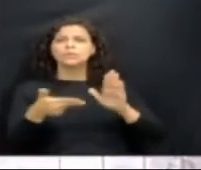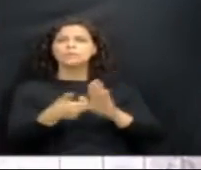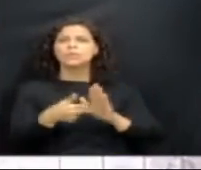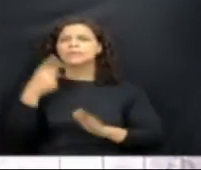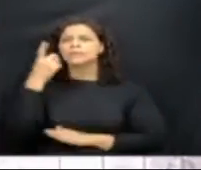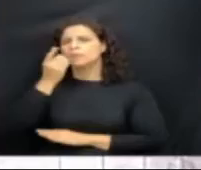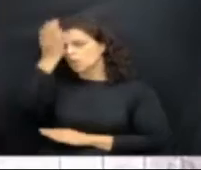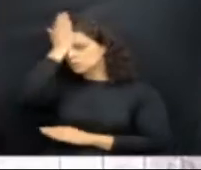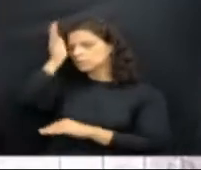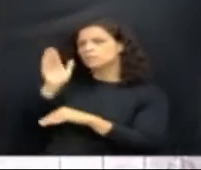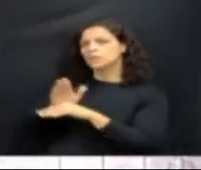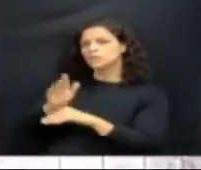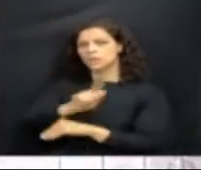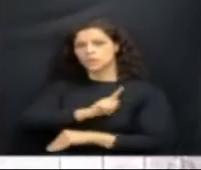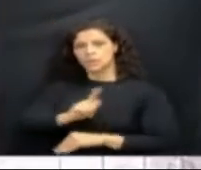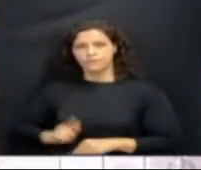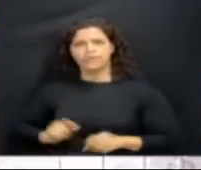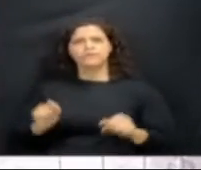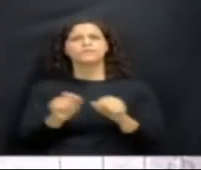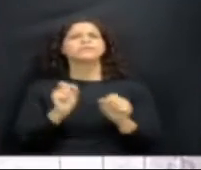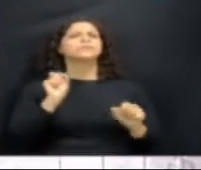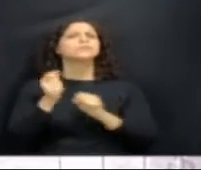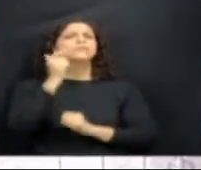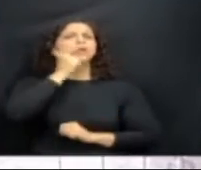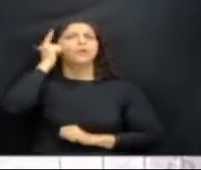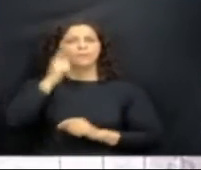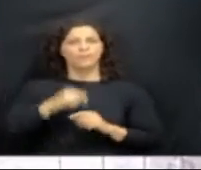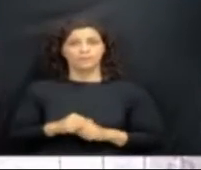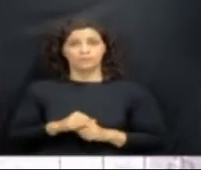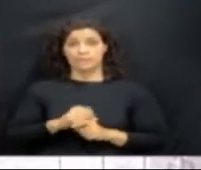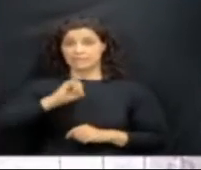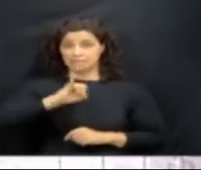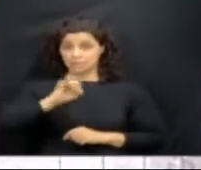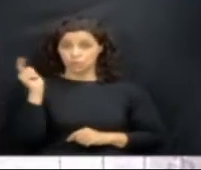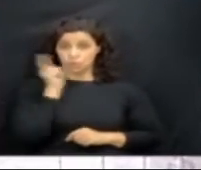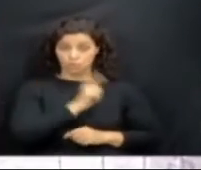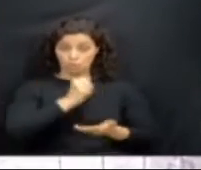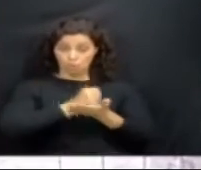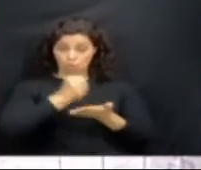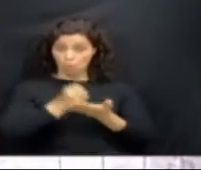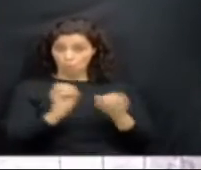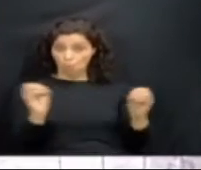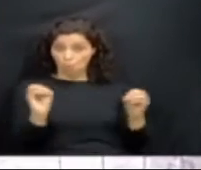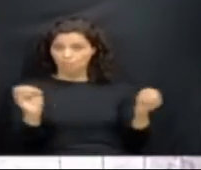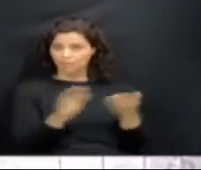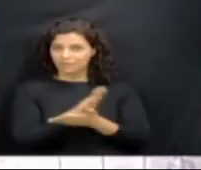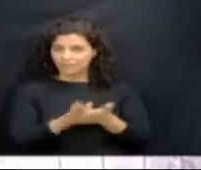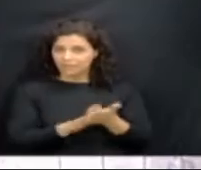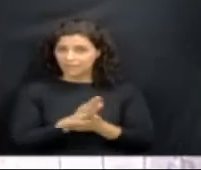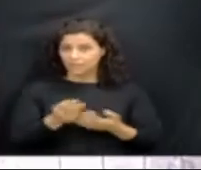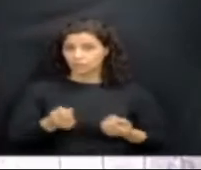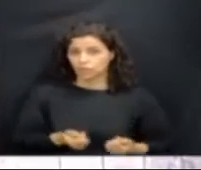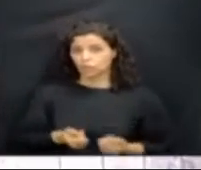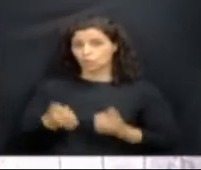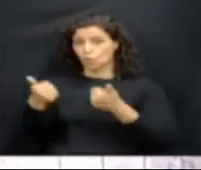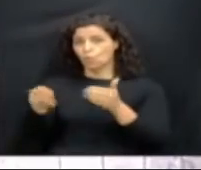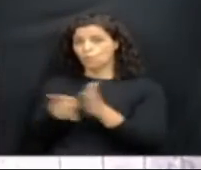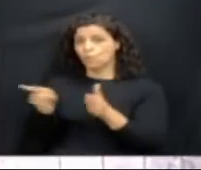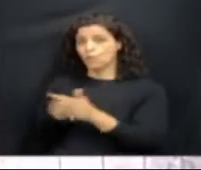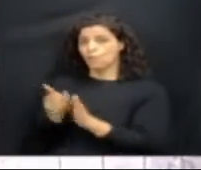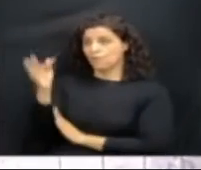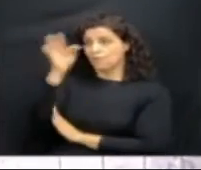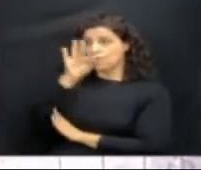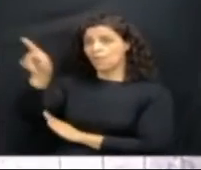para ajudar o governo, colocando, Romanelli, que caso não se cumpra um contrato que foi cedido para a União, que a União